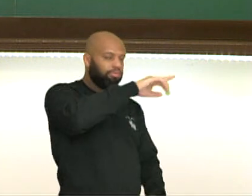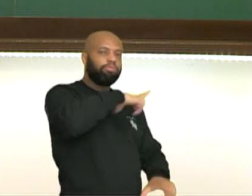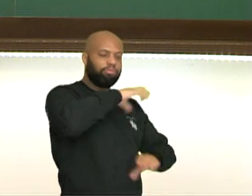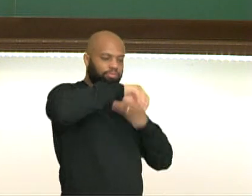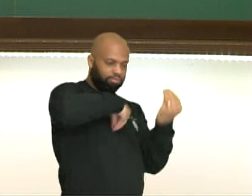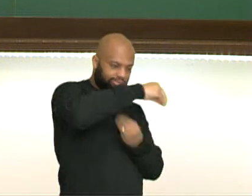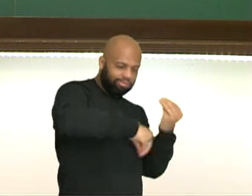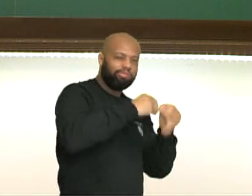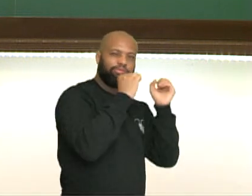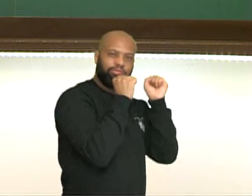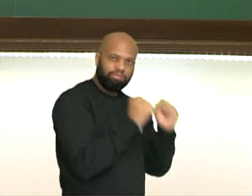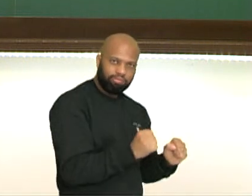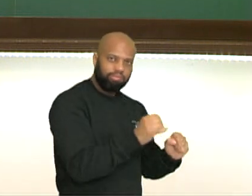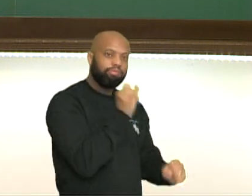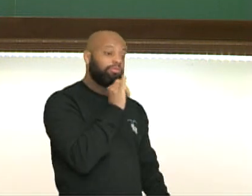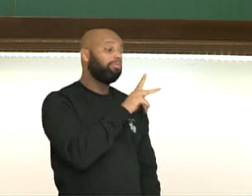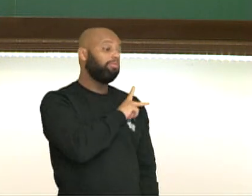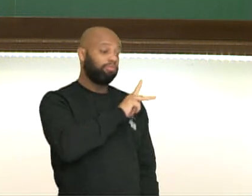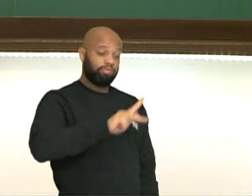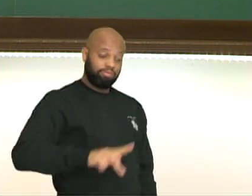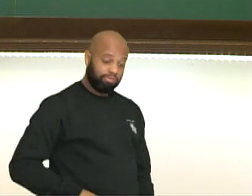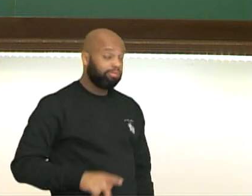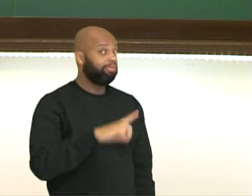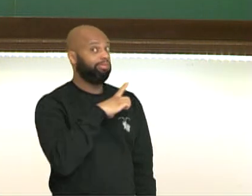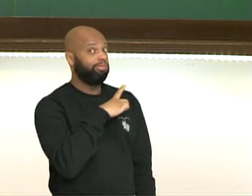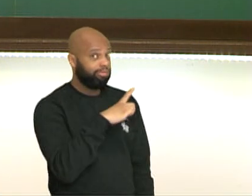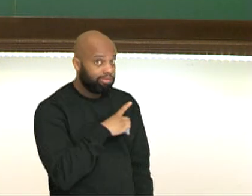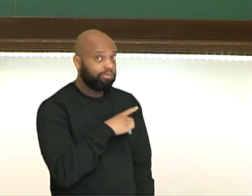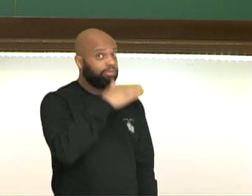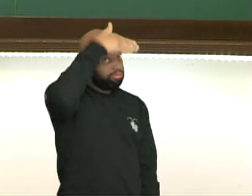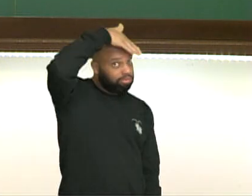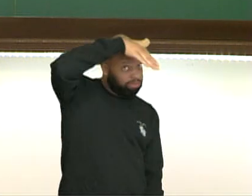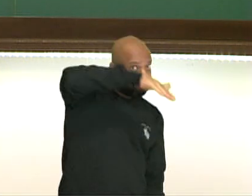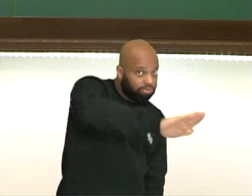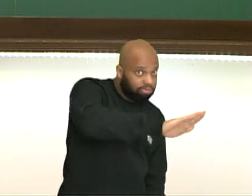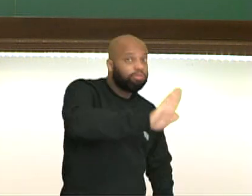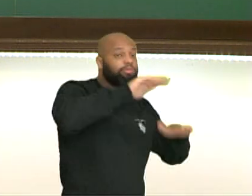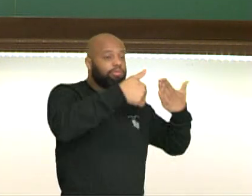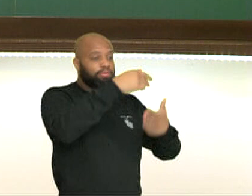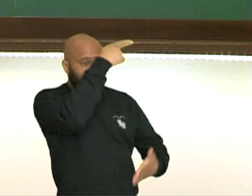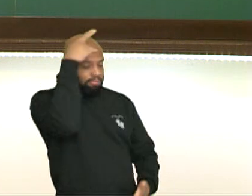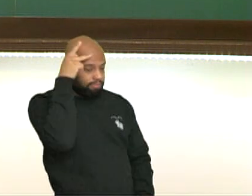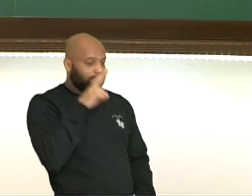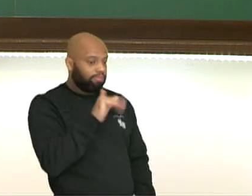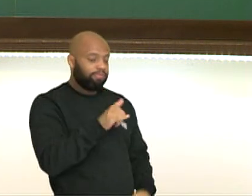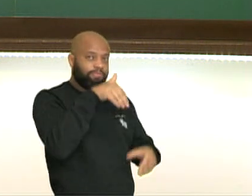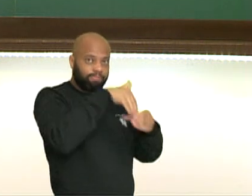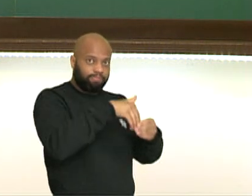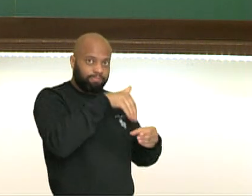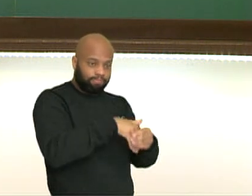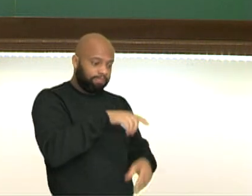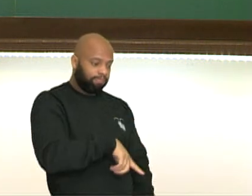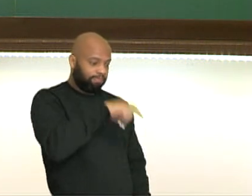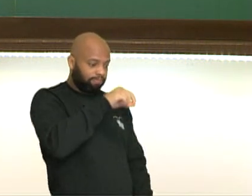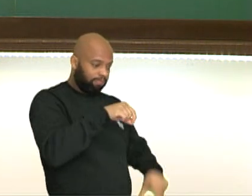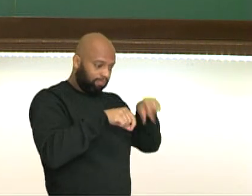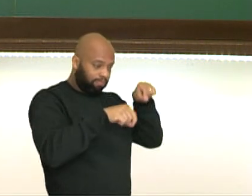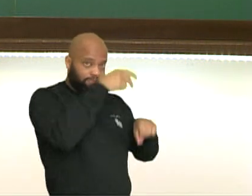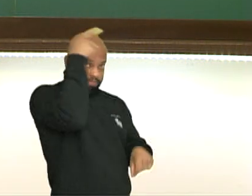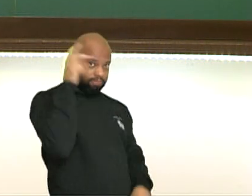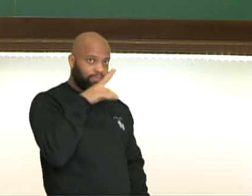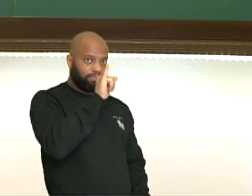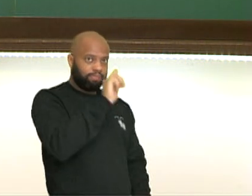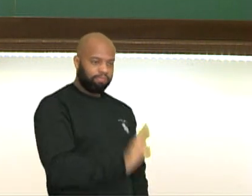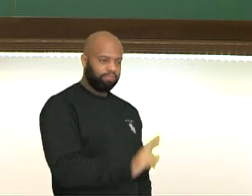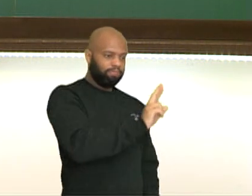mescla de um poder presidencialista, onde eu tenho uma república em que as pessoas elegem um representante, você tem um